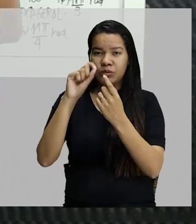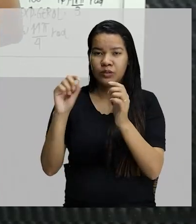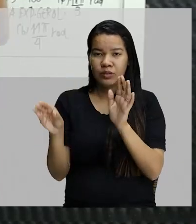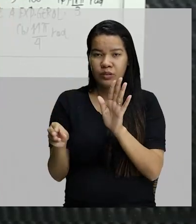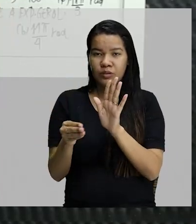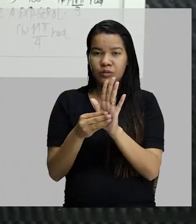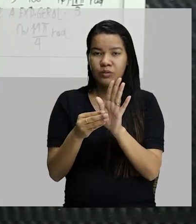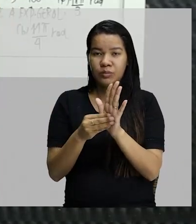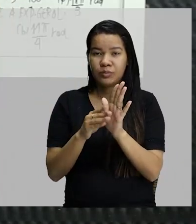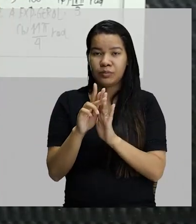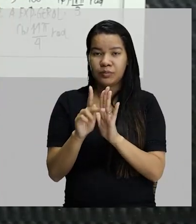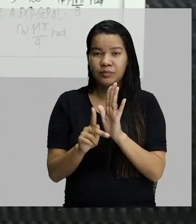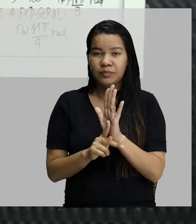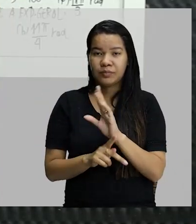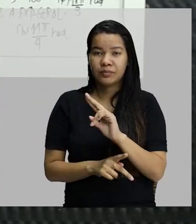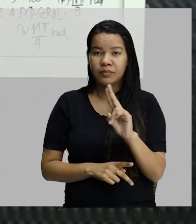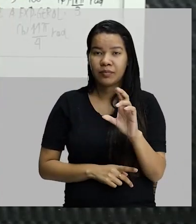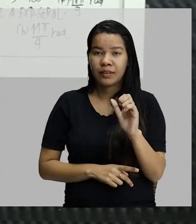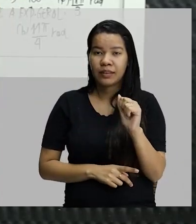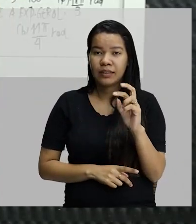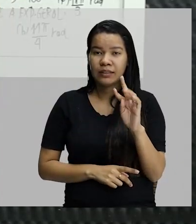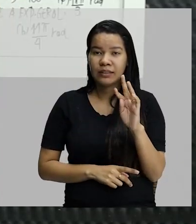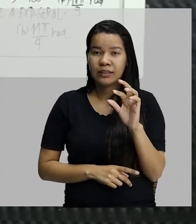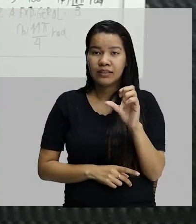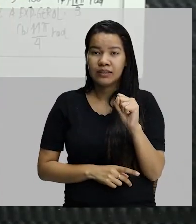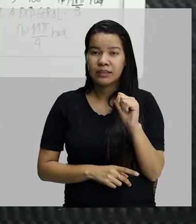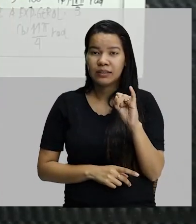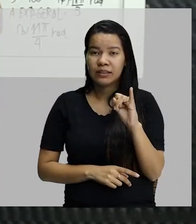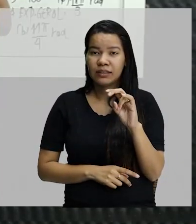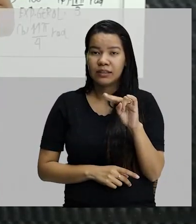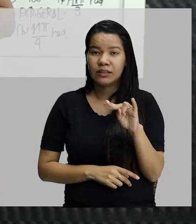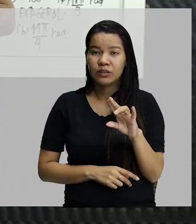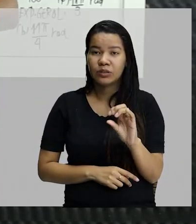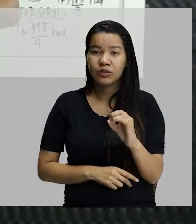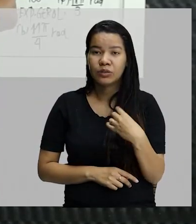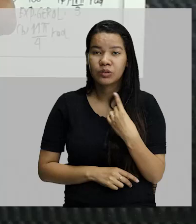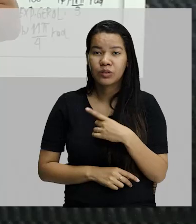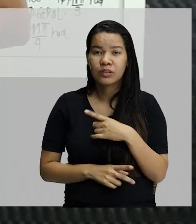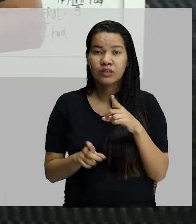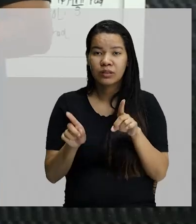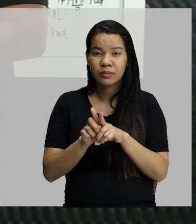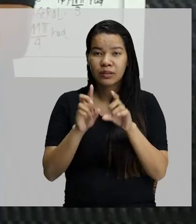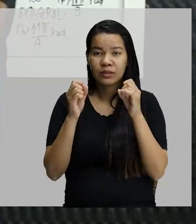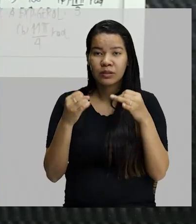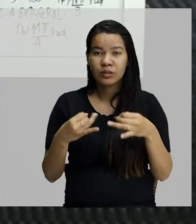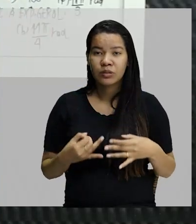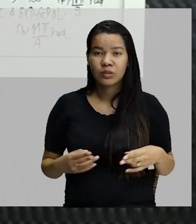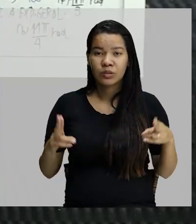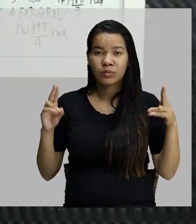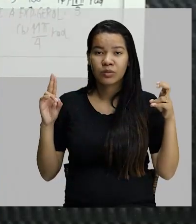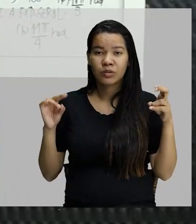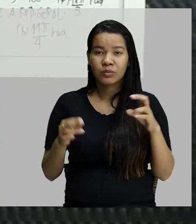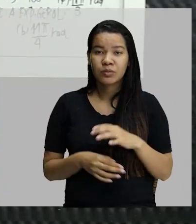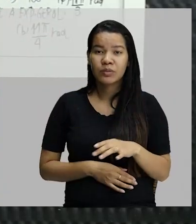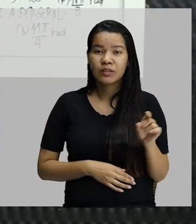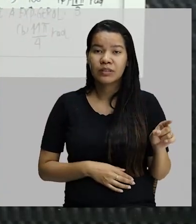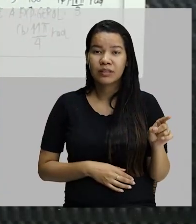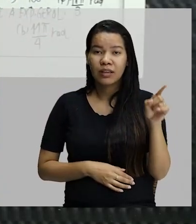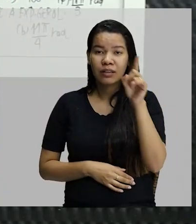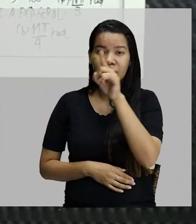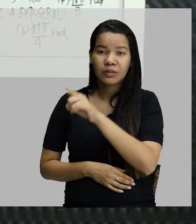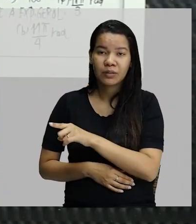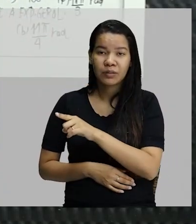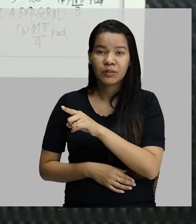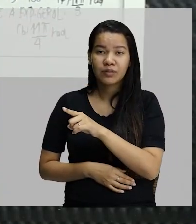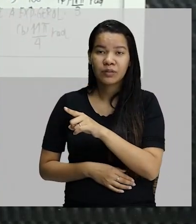cartesiano. Tá? Nós temos aqui nosso plano cartesiano. Certo? Falamos do ciclo trigonométrico, falamos dos arcos, né?